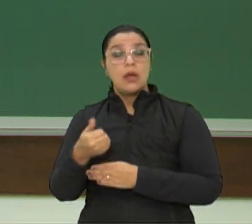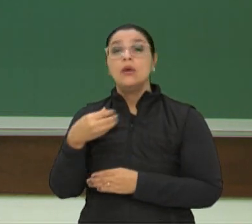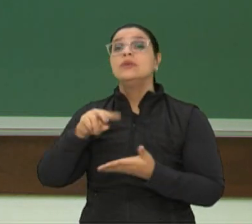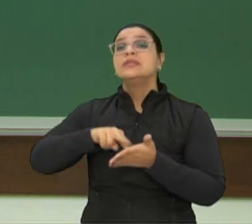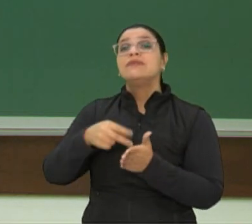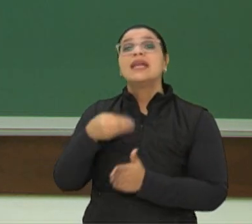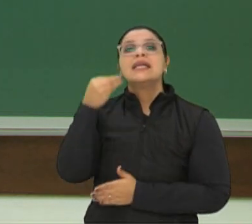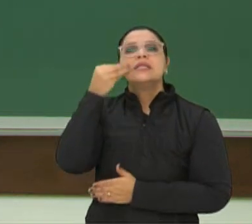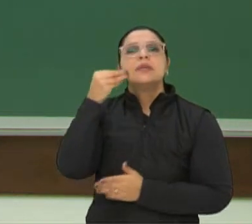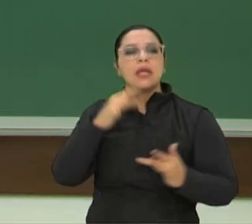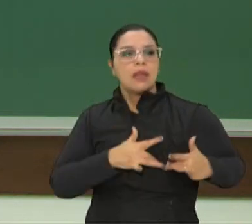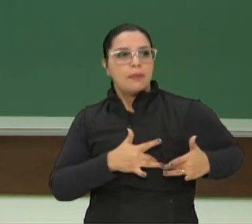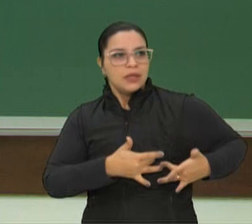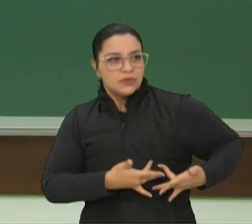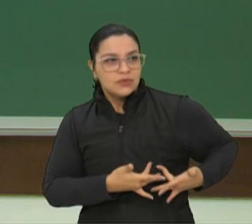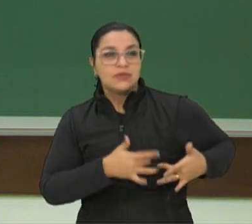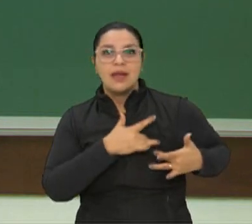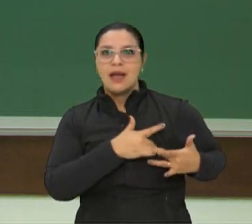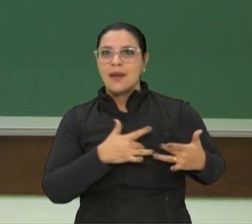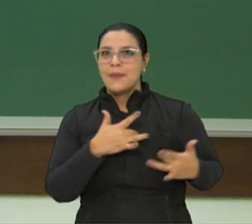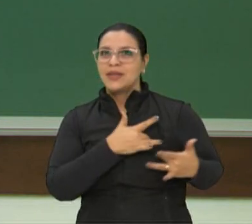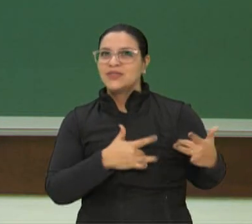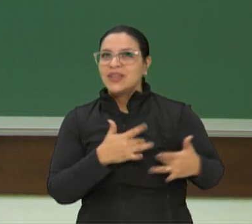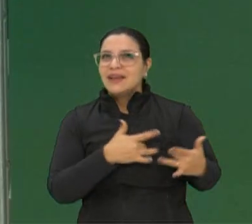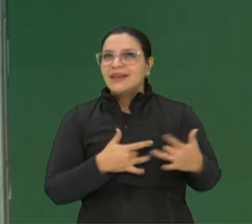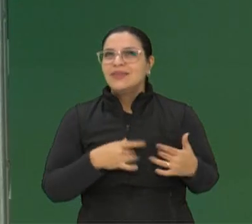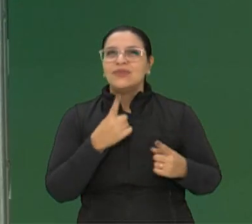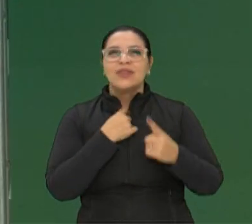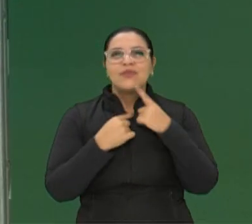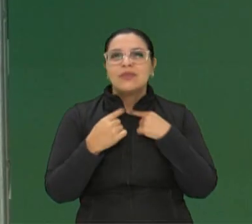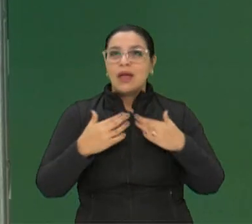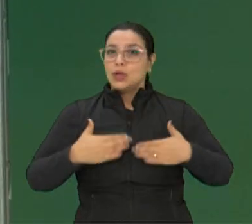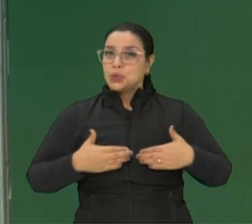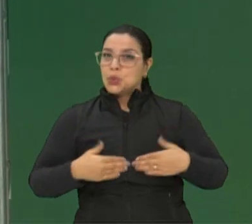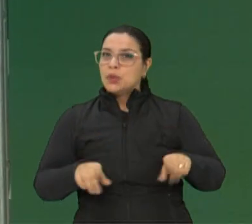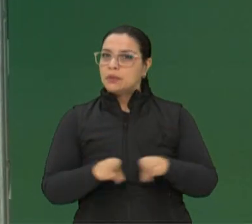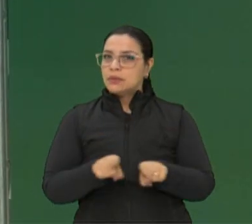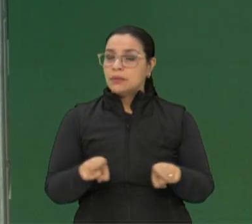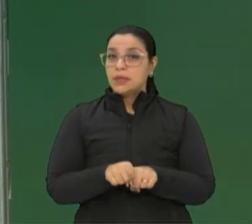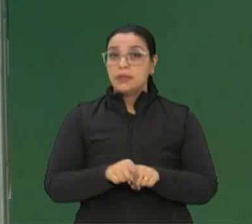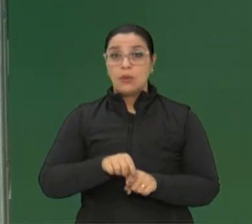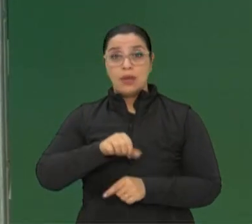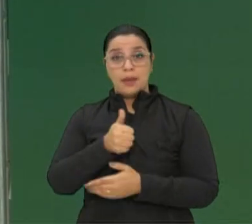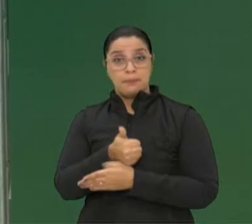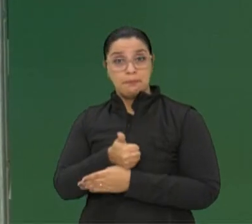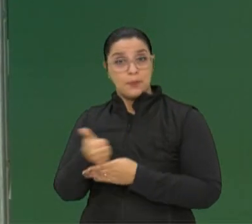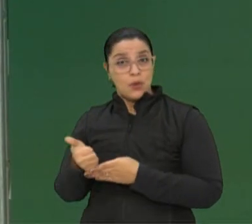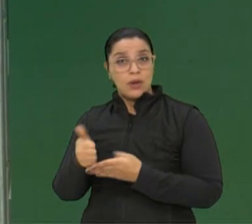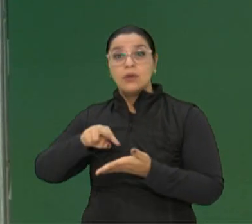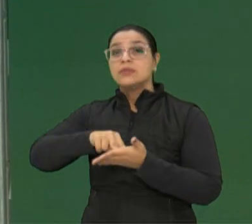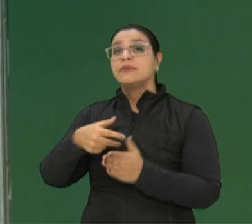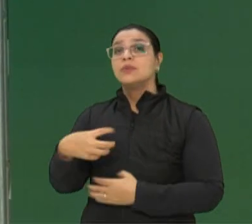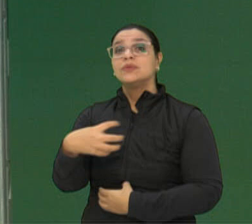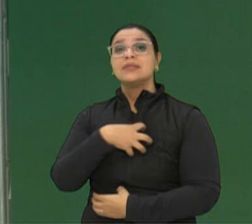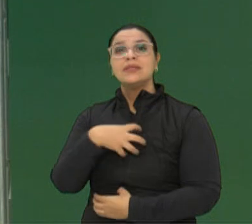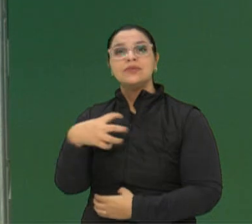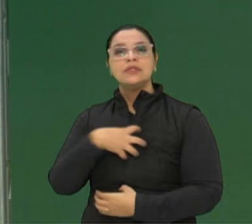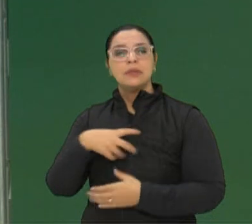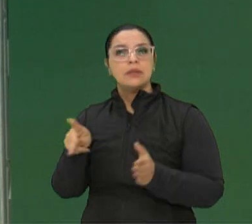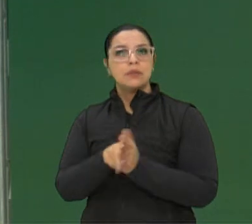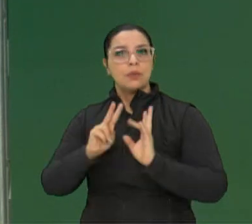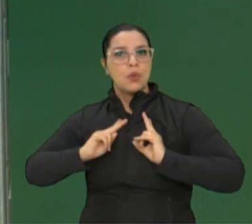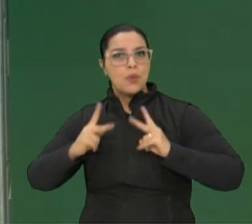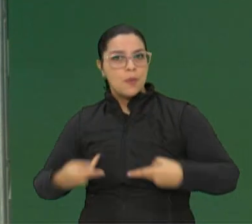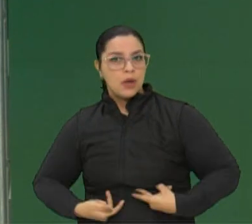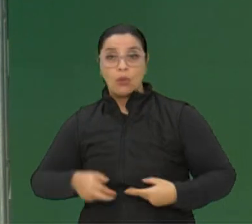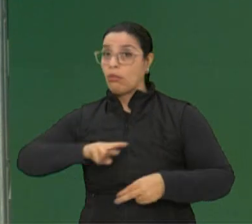que vem da paixão, da vontade do corpo. Tá? Então, a moral, portanto, se funda nos sentimentos humanos e